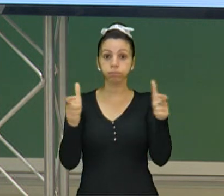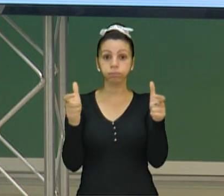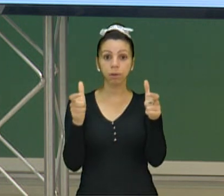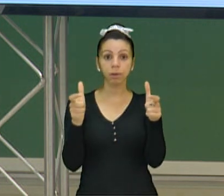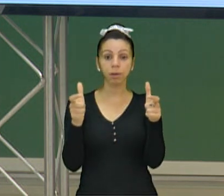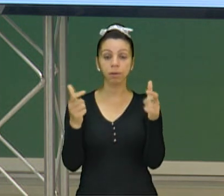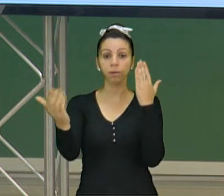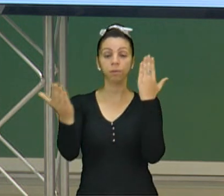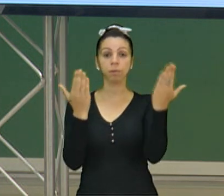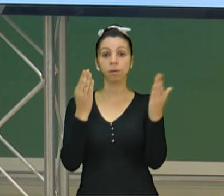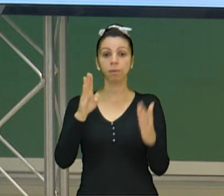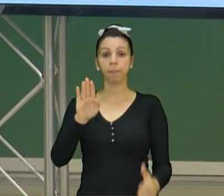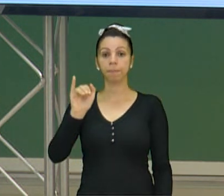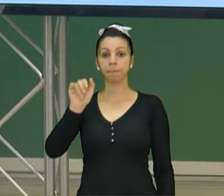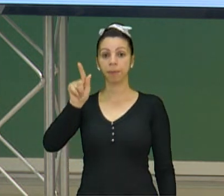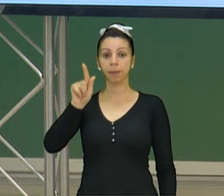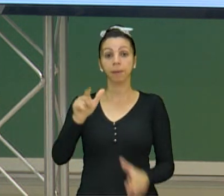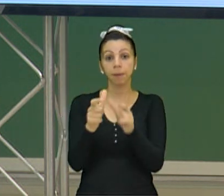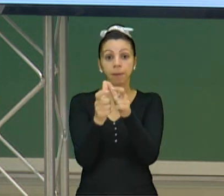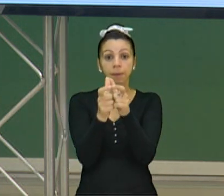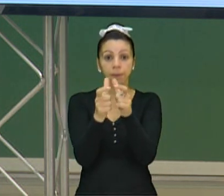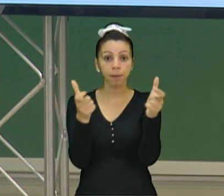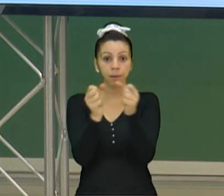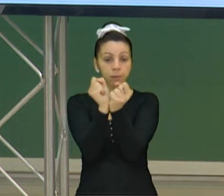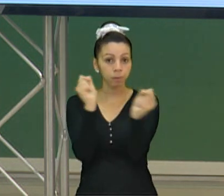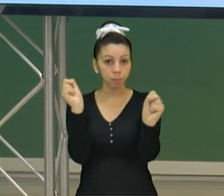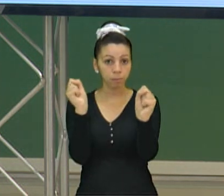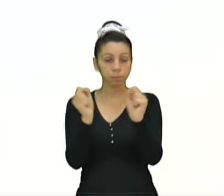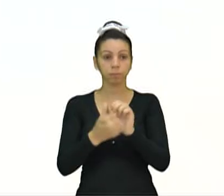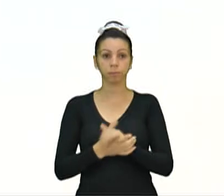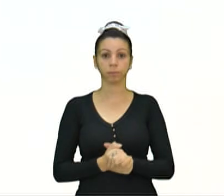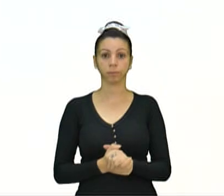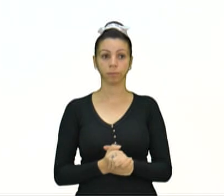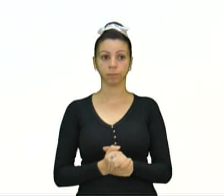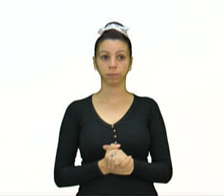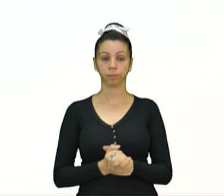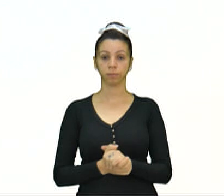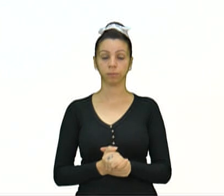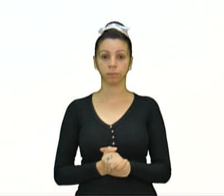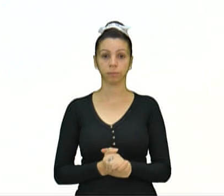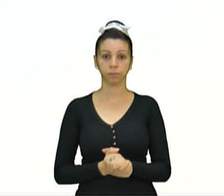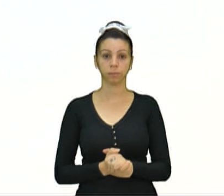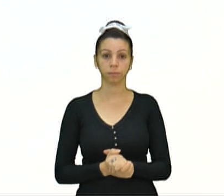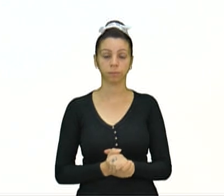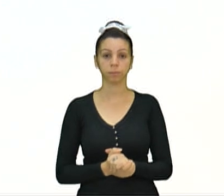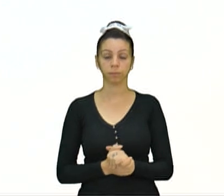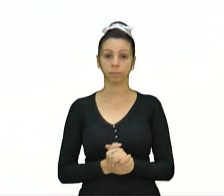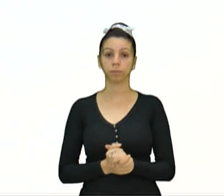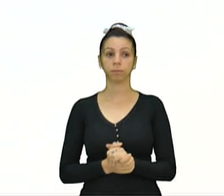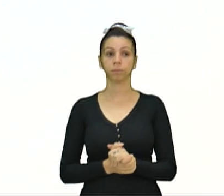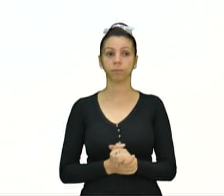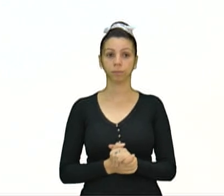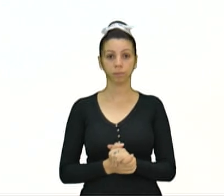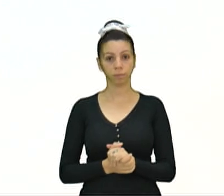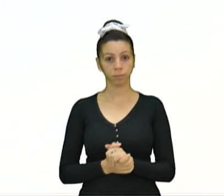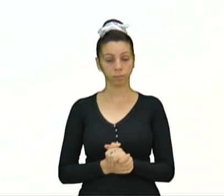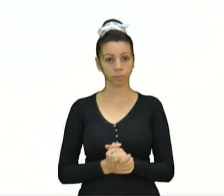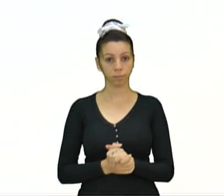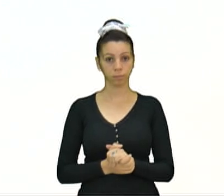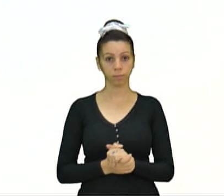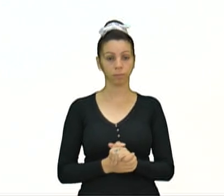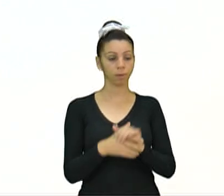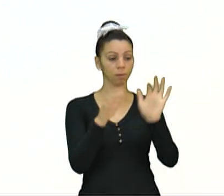quanto. Vamos comparar agora aqui, ó, Canada and Russia. Apareceu aqui pra gente um floco de neve